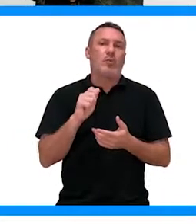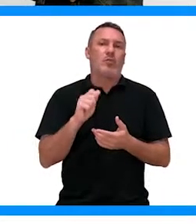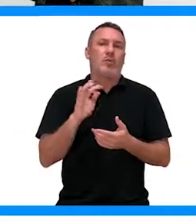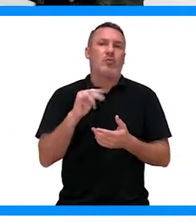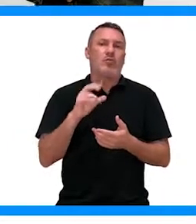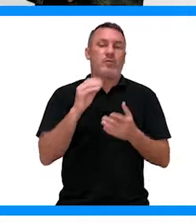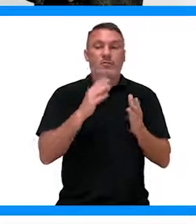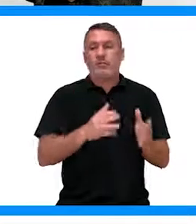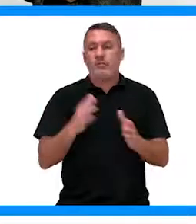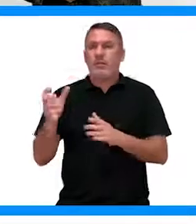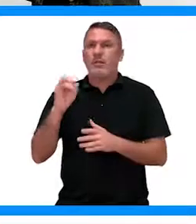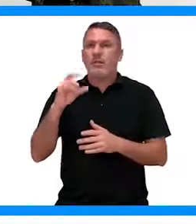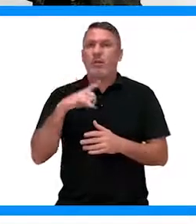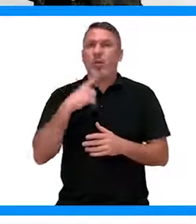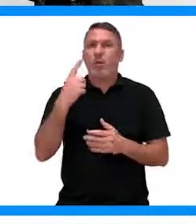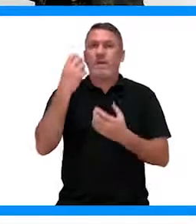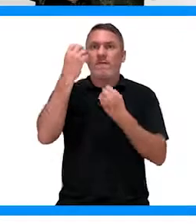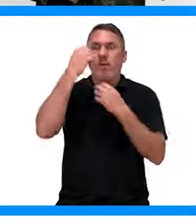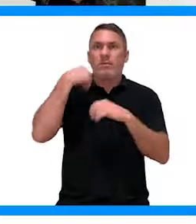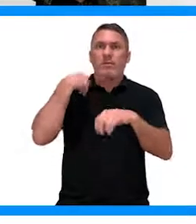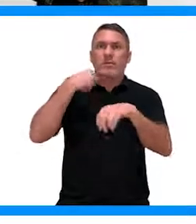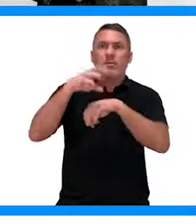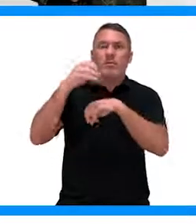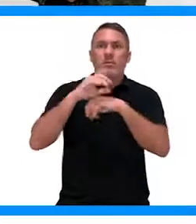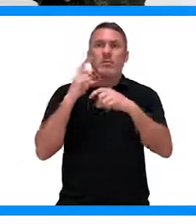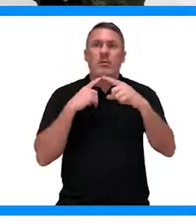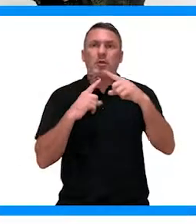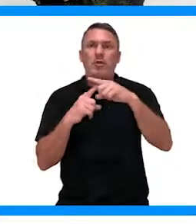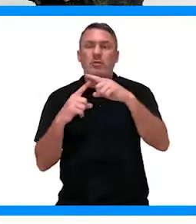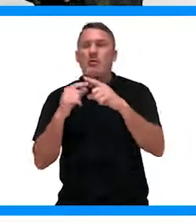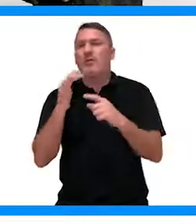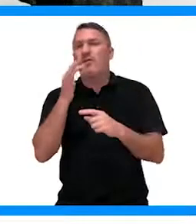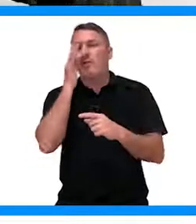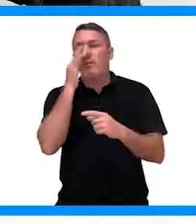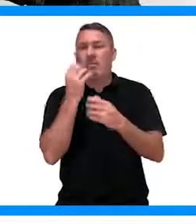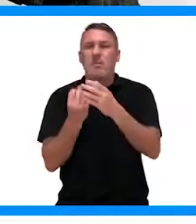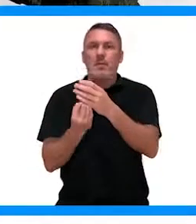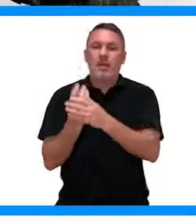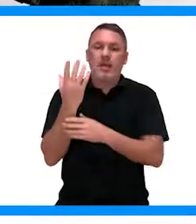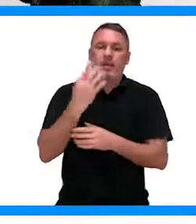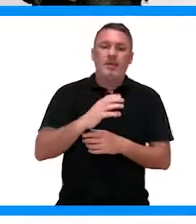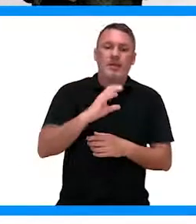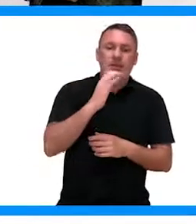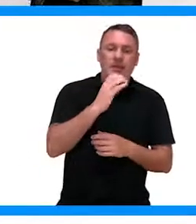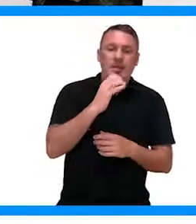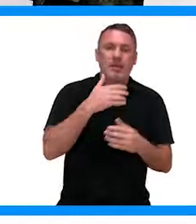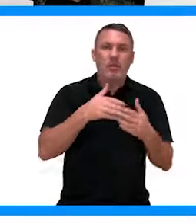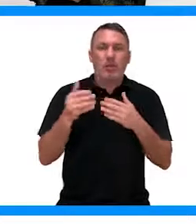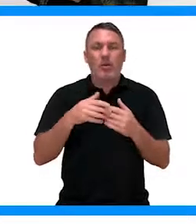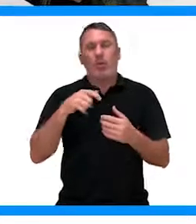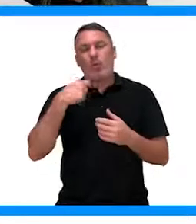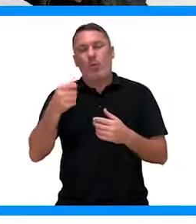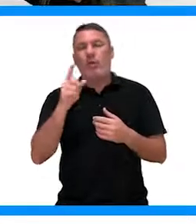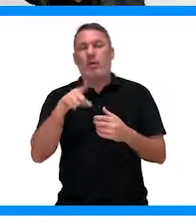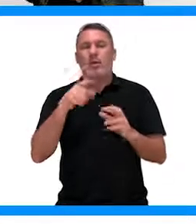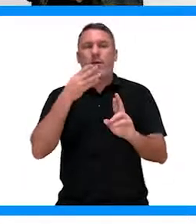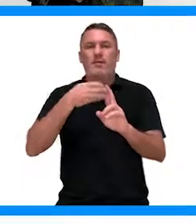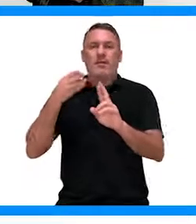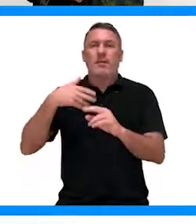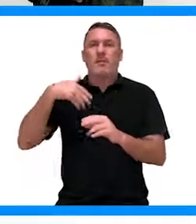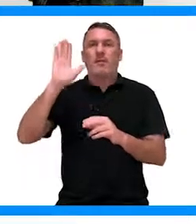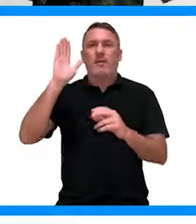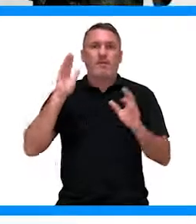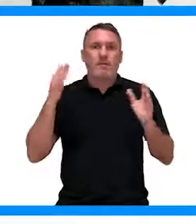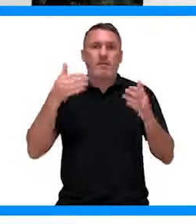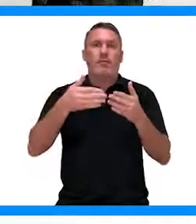figurada. Mas se eu tenho uma notícia de jornal ou tenho uma informação sobre uma planta, cientificamente, aí eu já tenho uma função